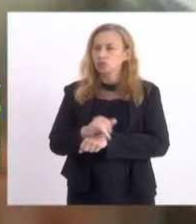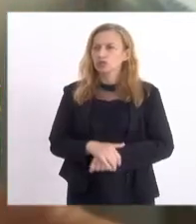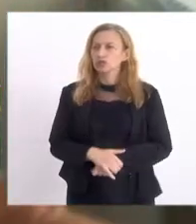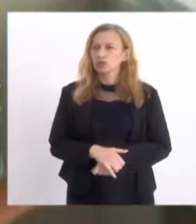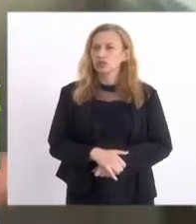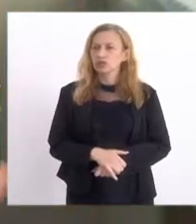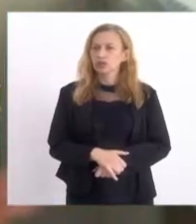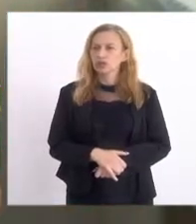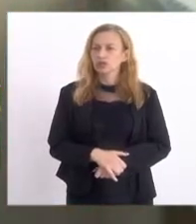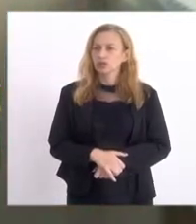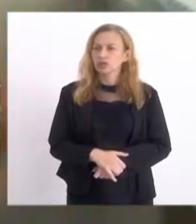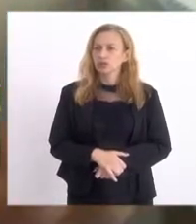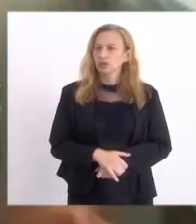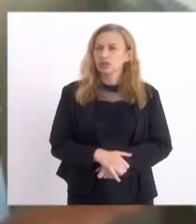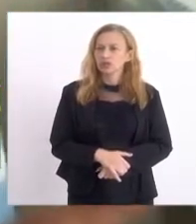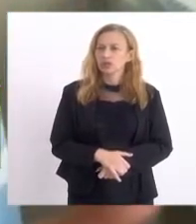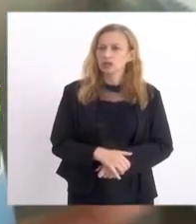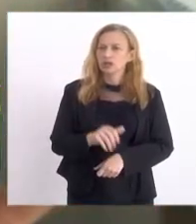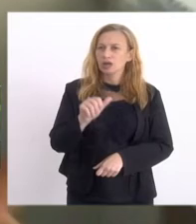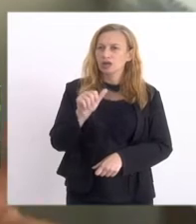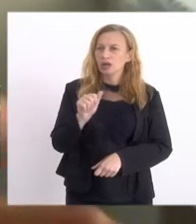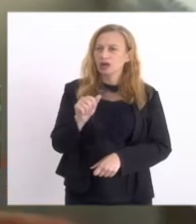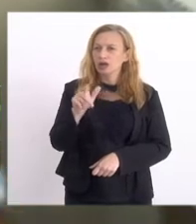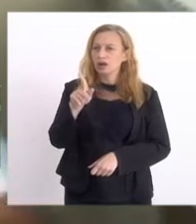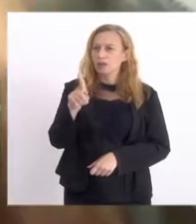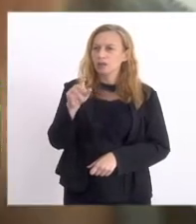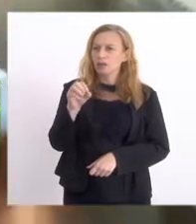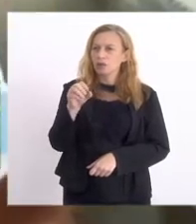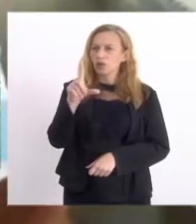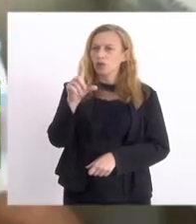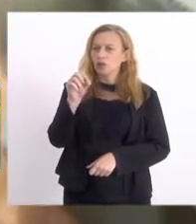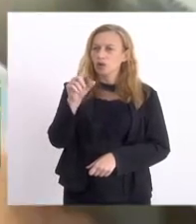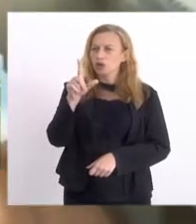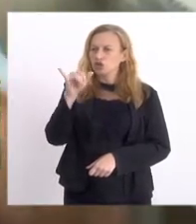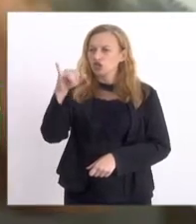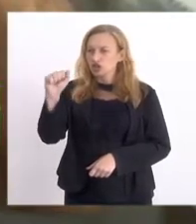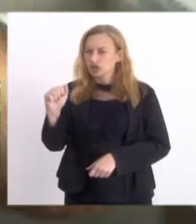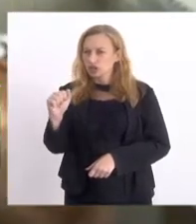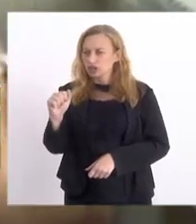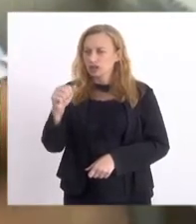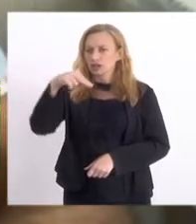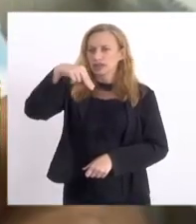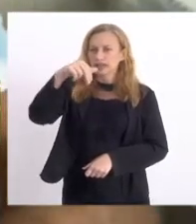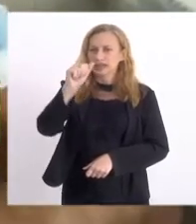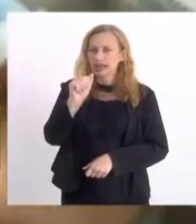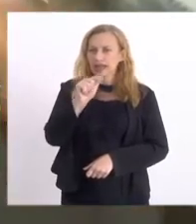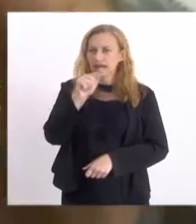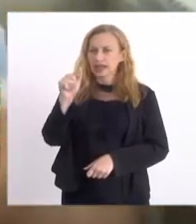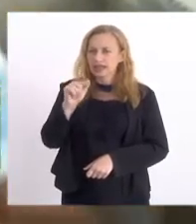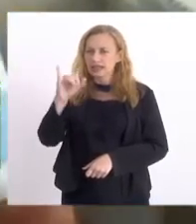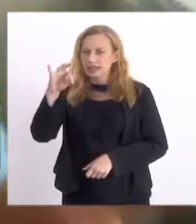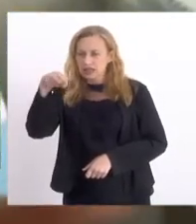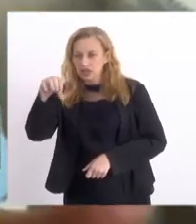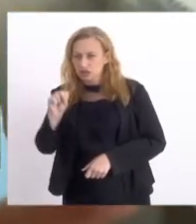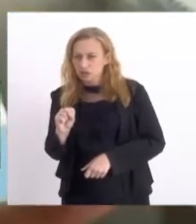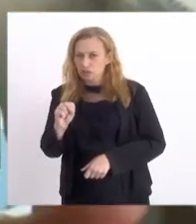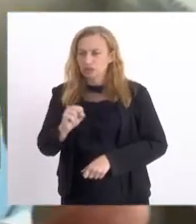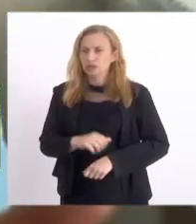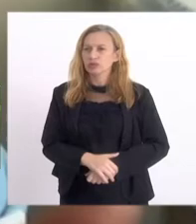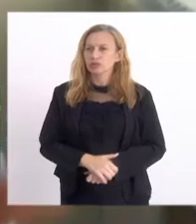fazendo apologia do nazismo. É crime, apologia do nazismo, é